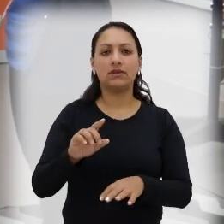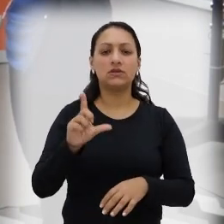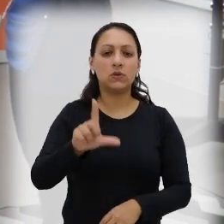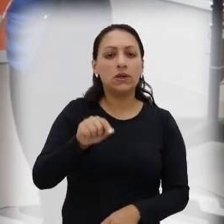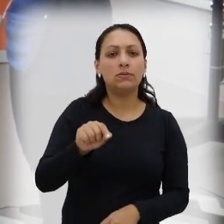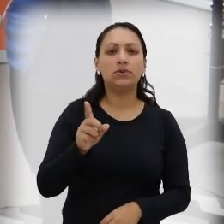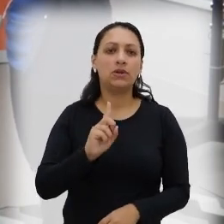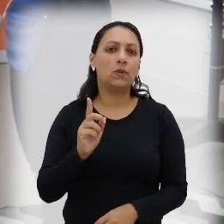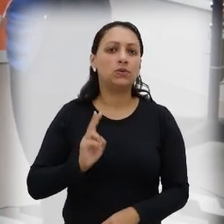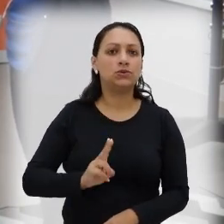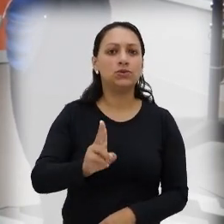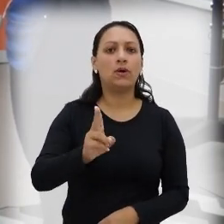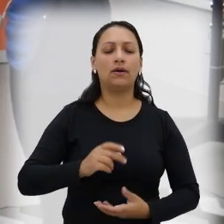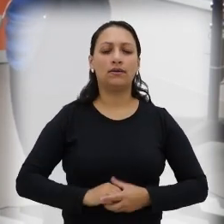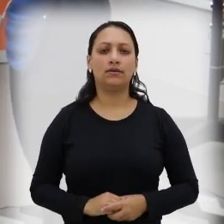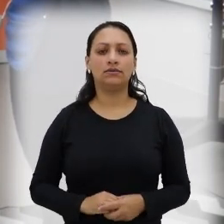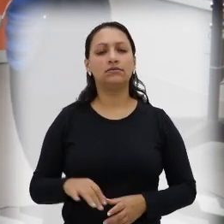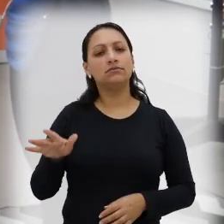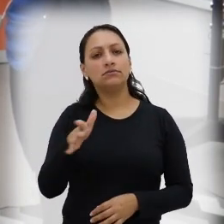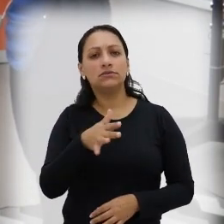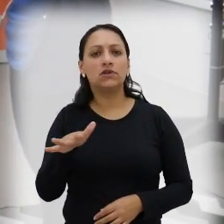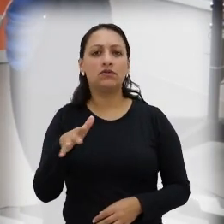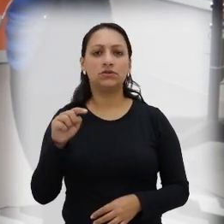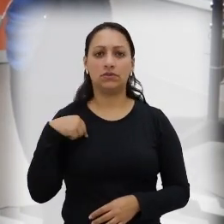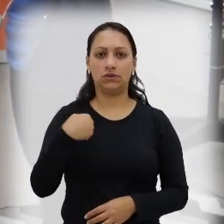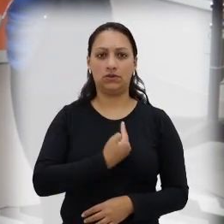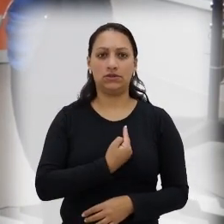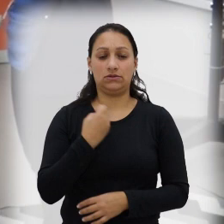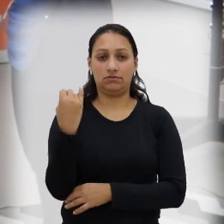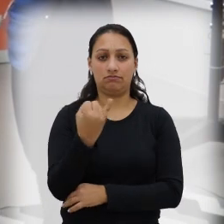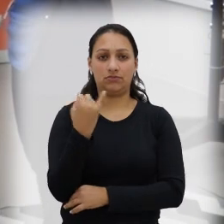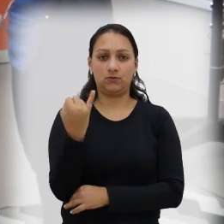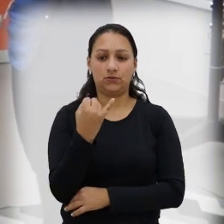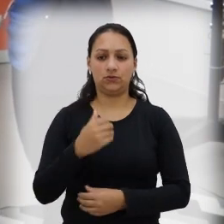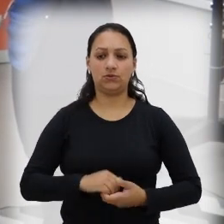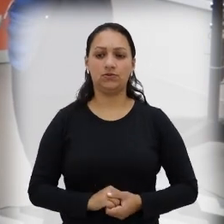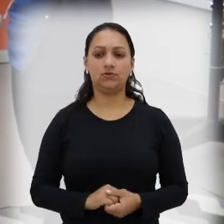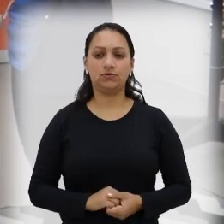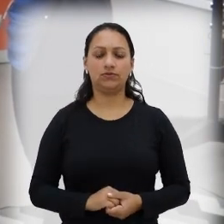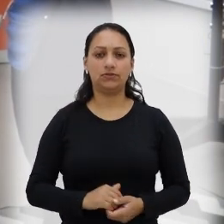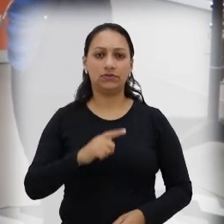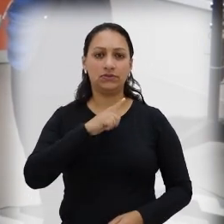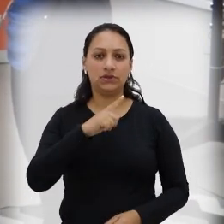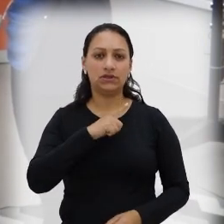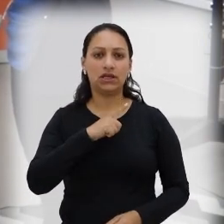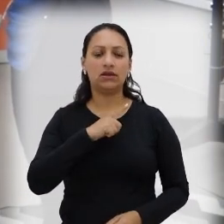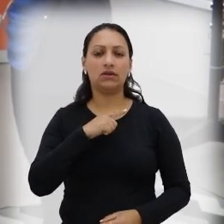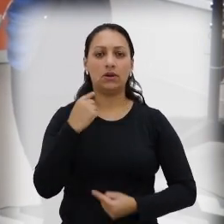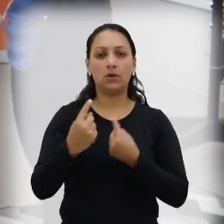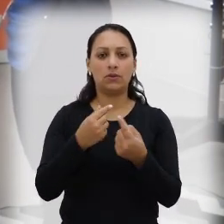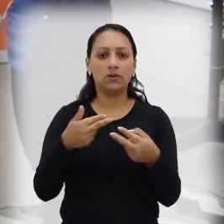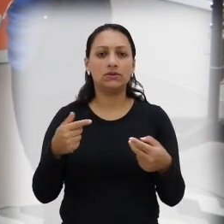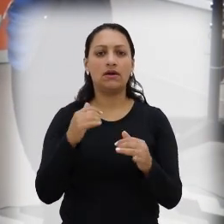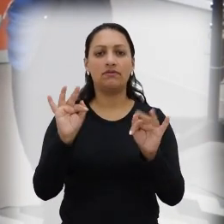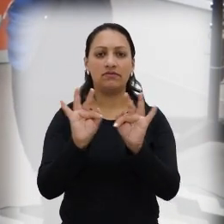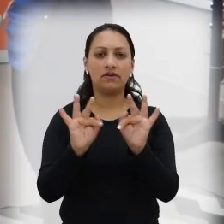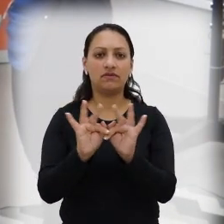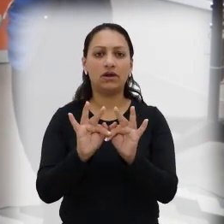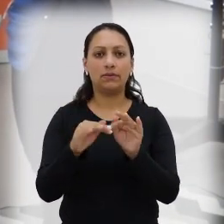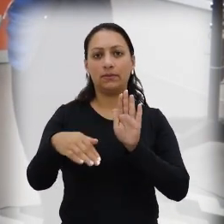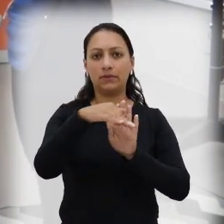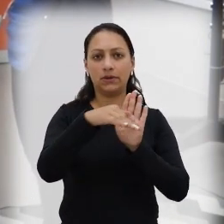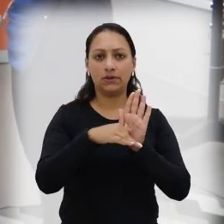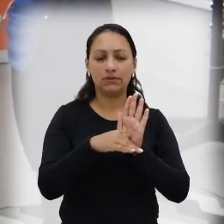não continuar. Talvez, para nós, seria importante de ter algo que a Fevale, né, o